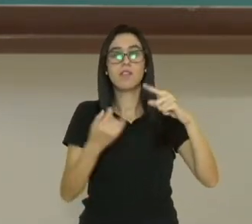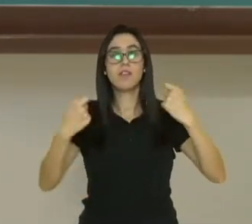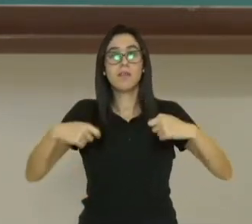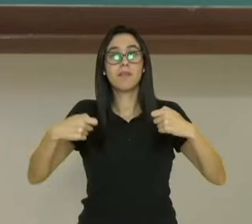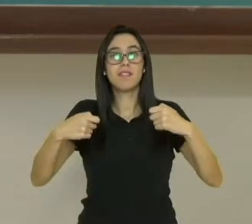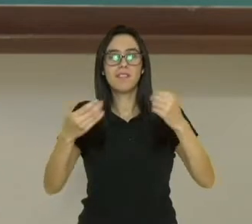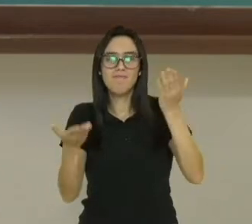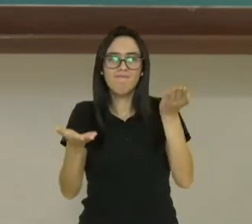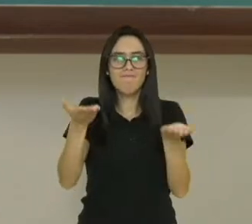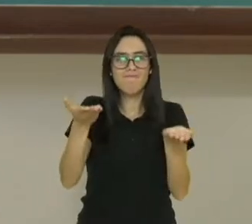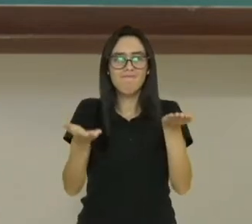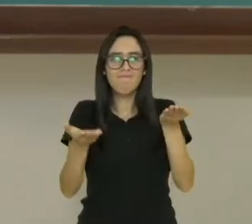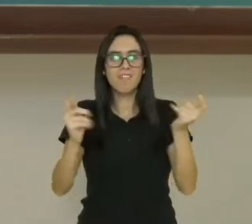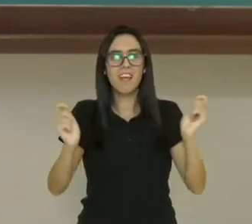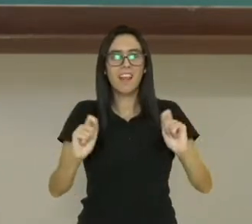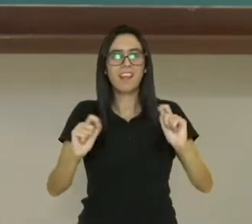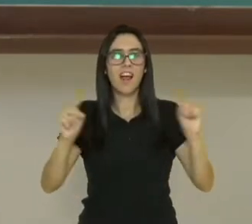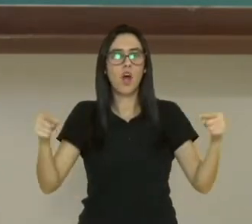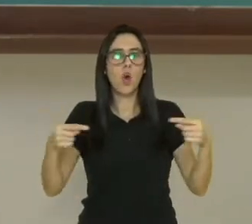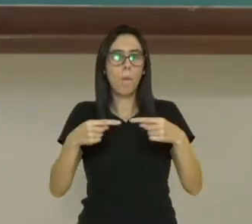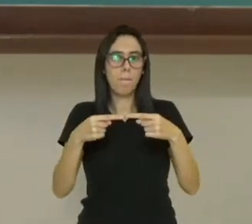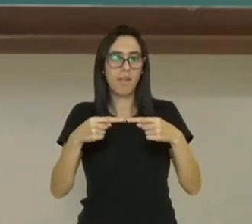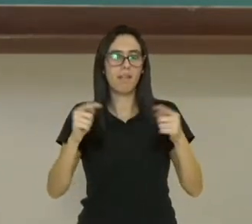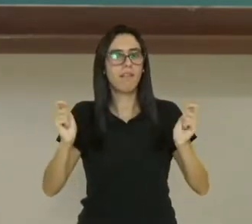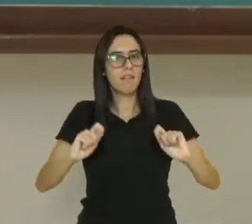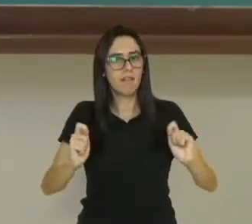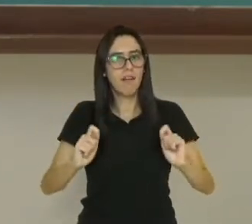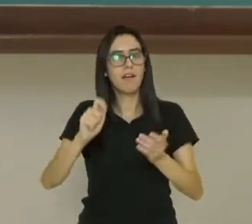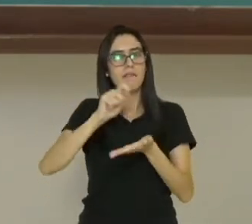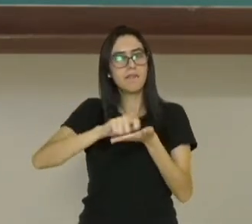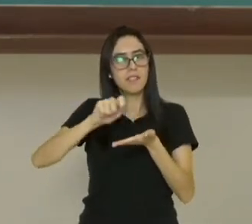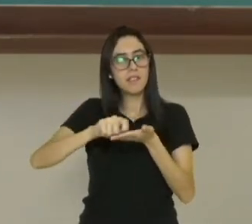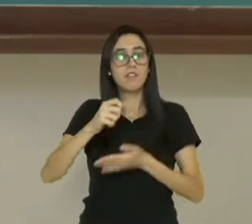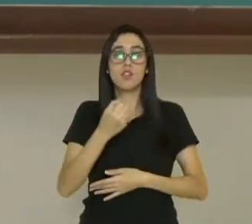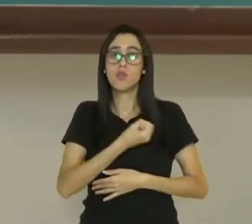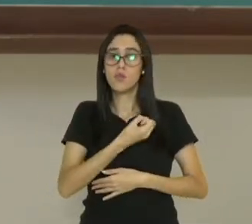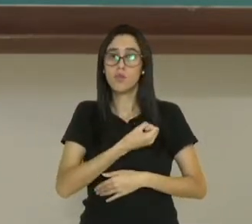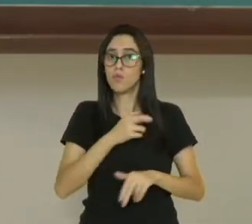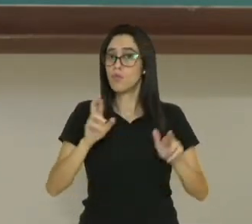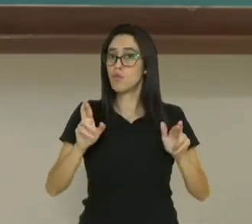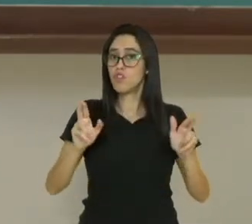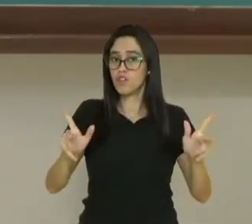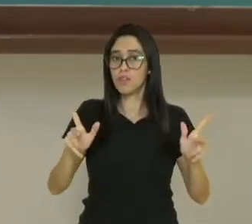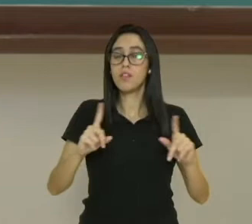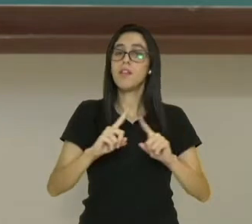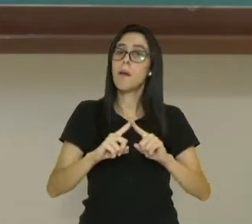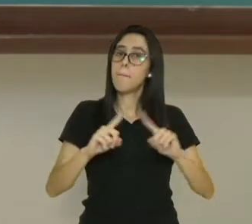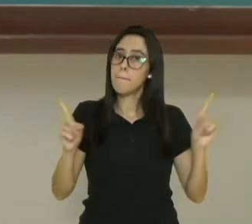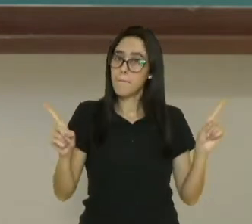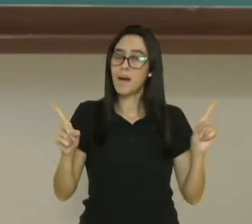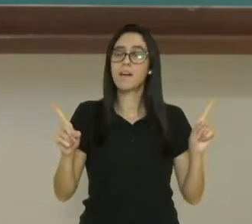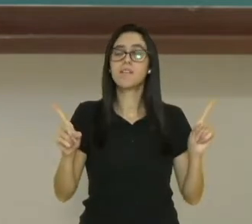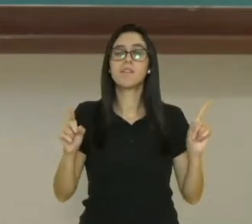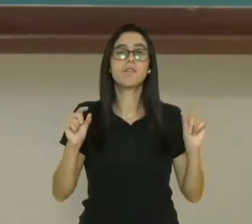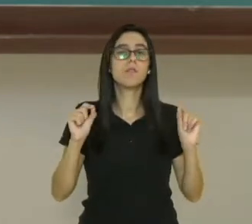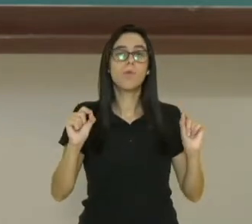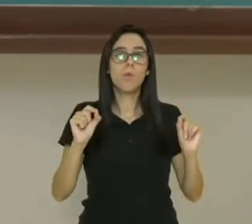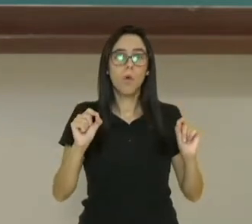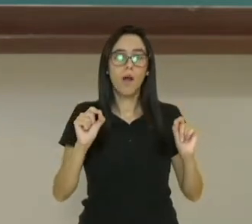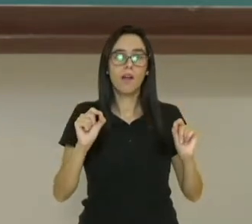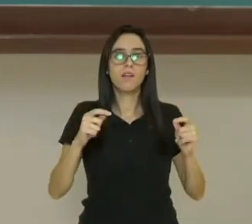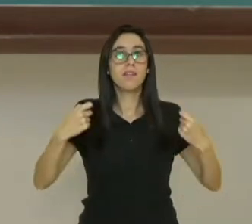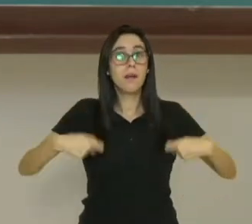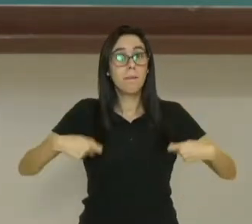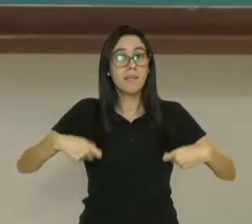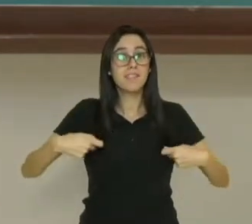são aquelas que eu consigo escrever com números diferentes, mas que a razão, o tamanho fica